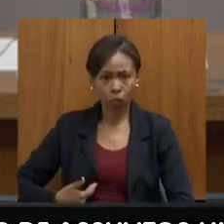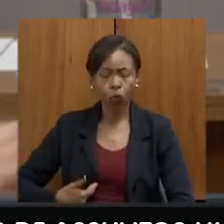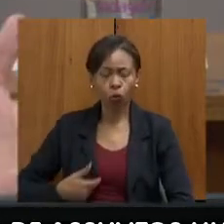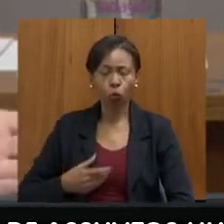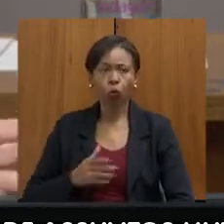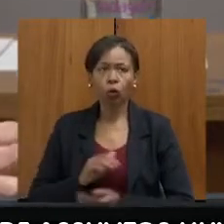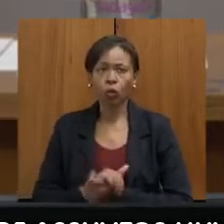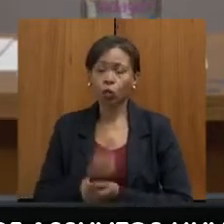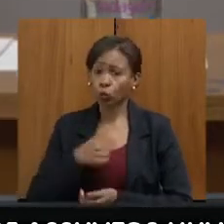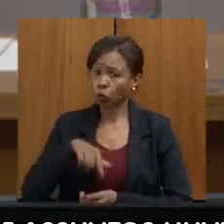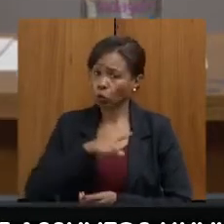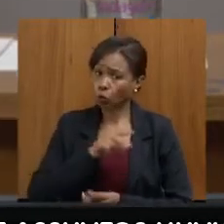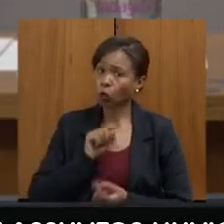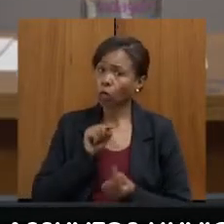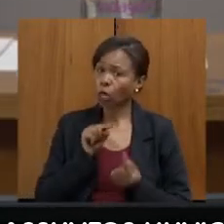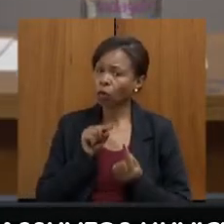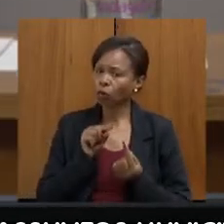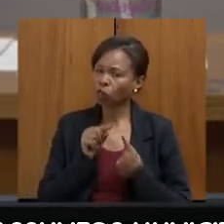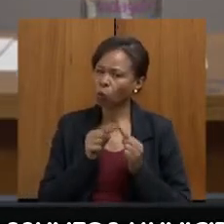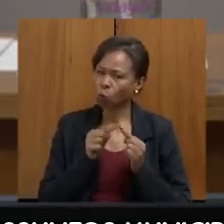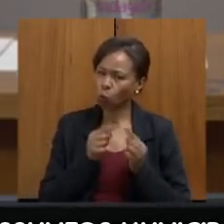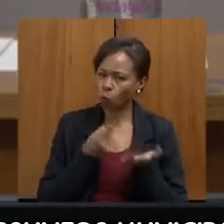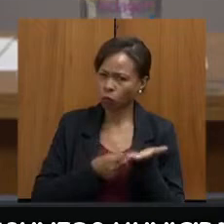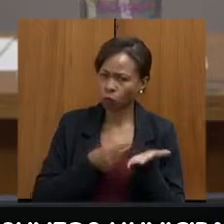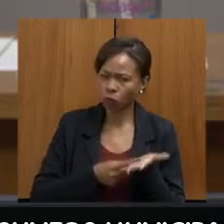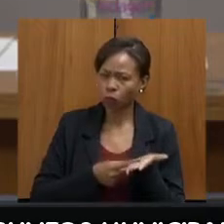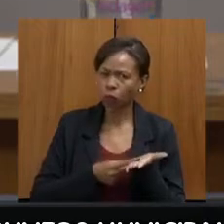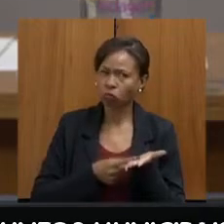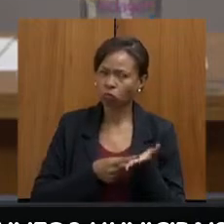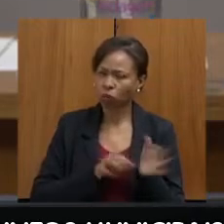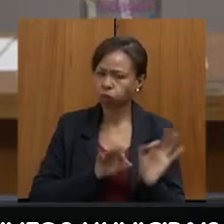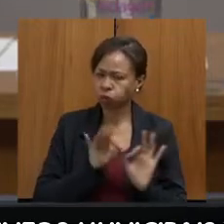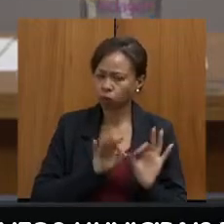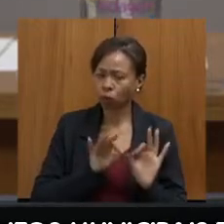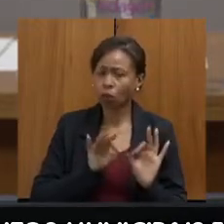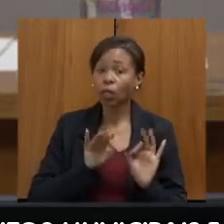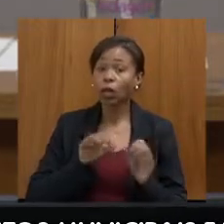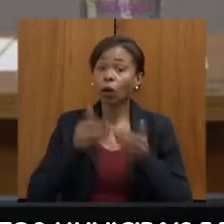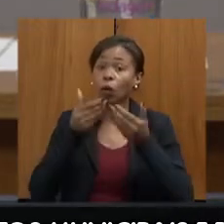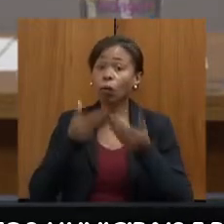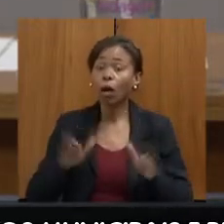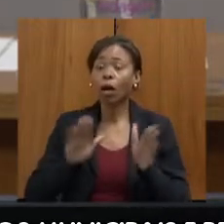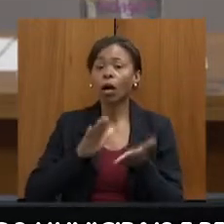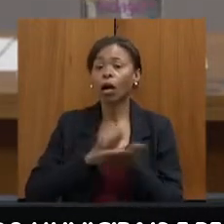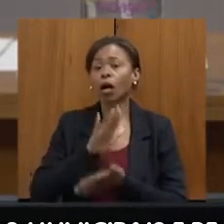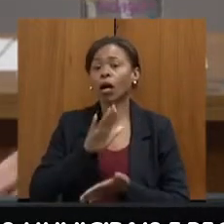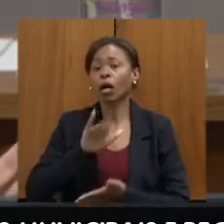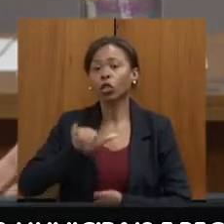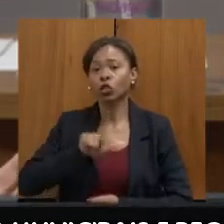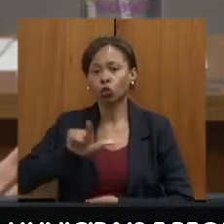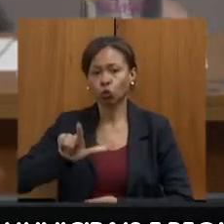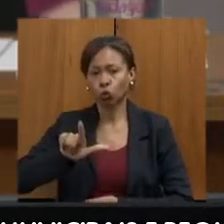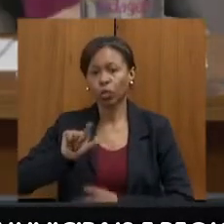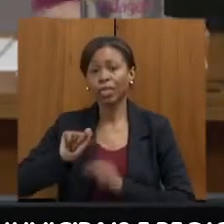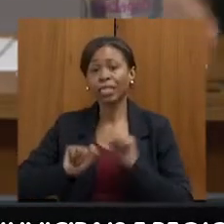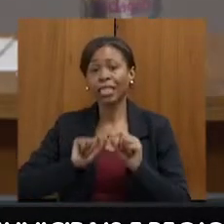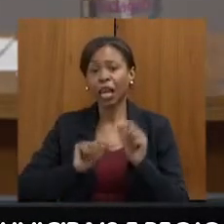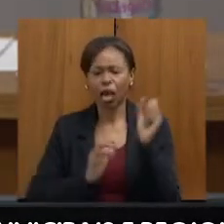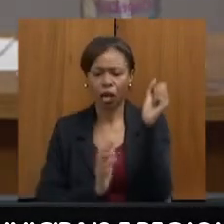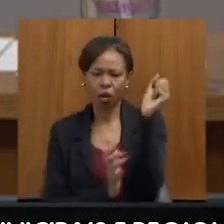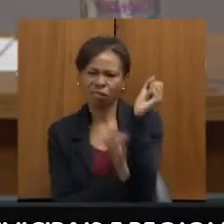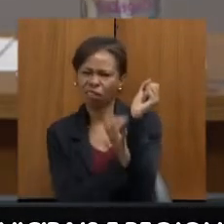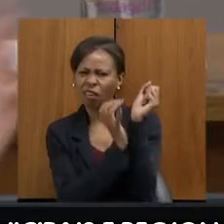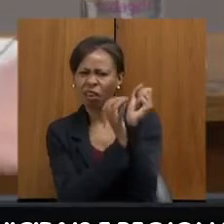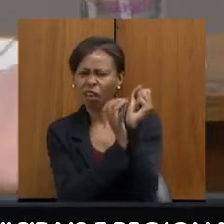seguiu na linha que combinamos Deve ser publicado agora em Julho de desburocratização completa